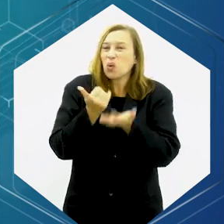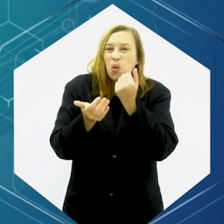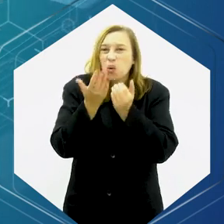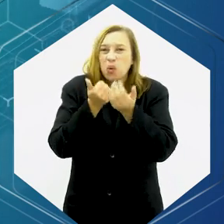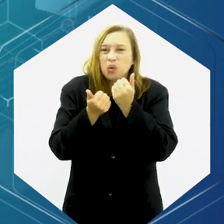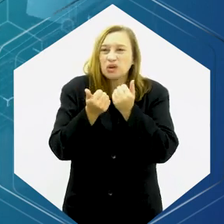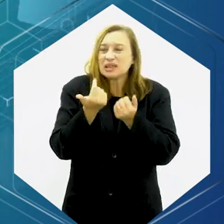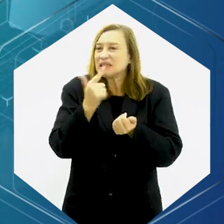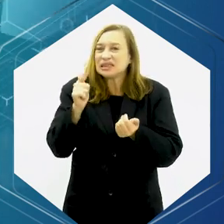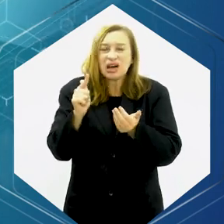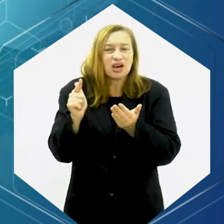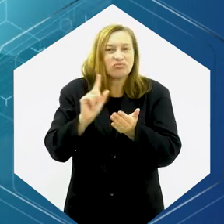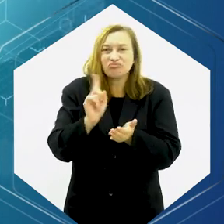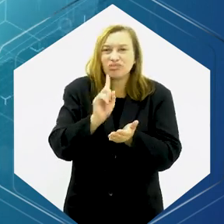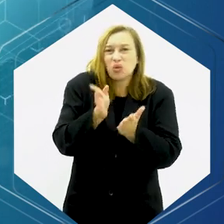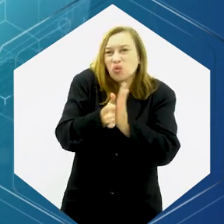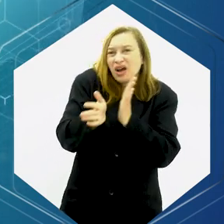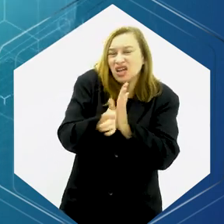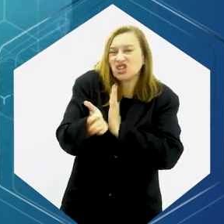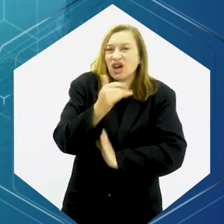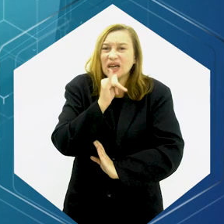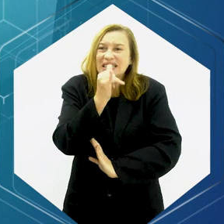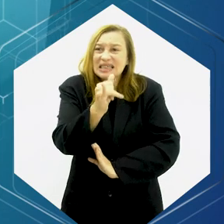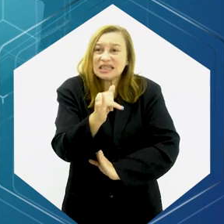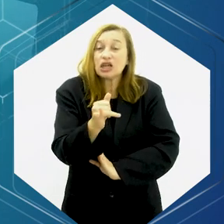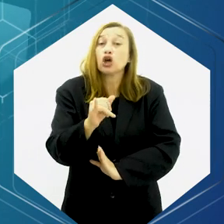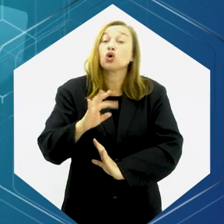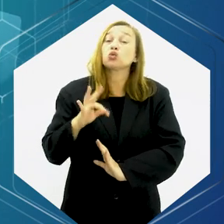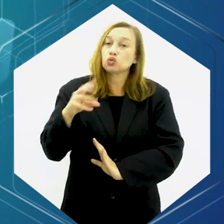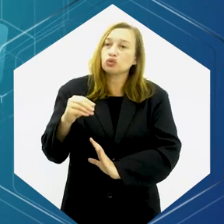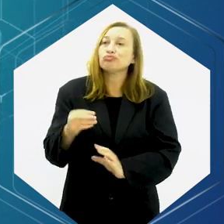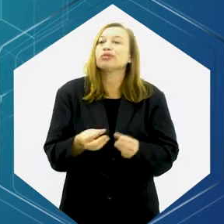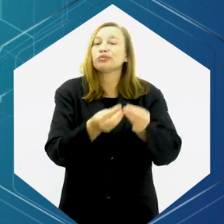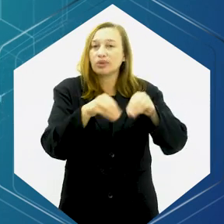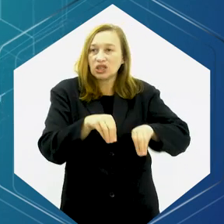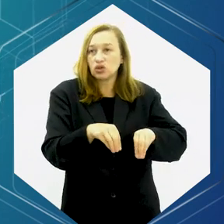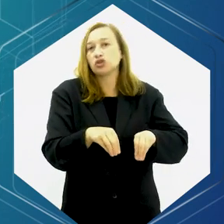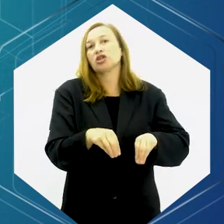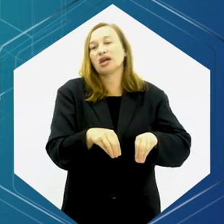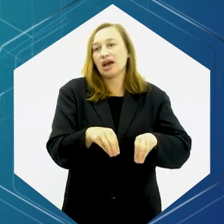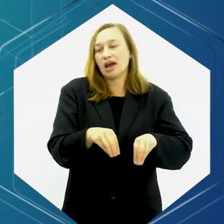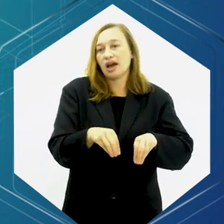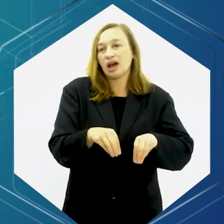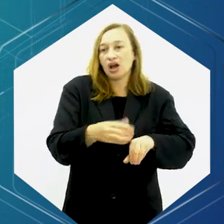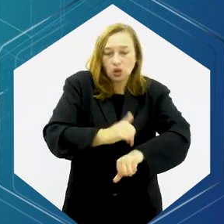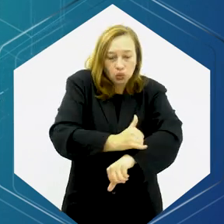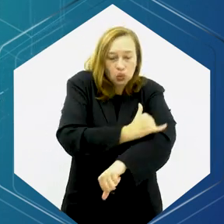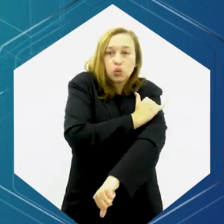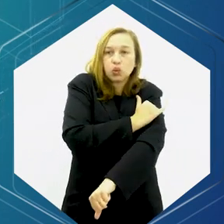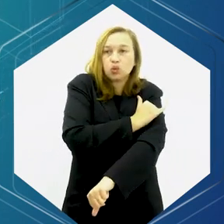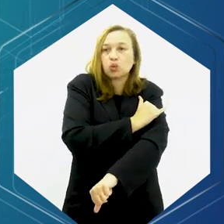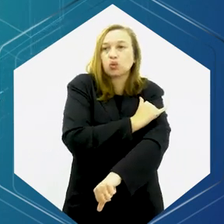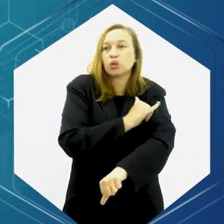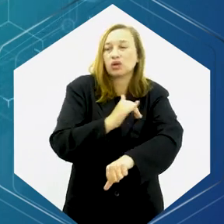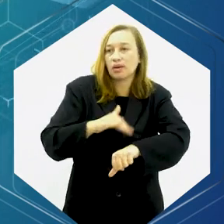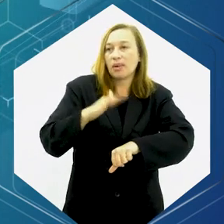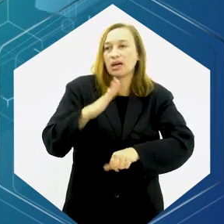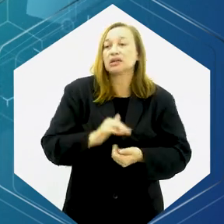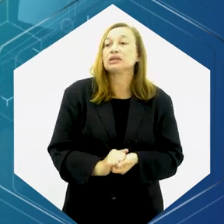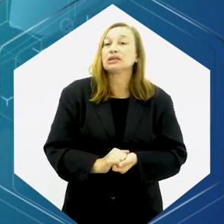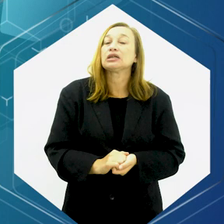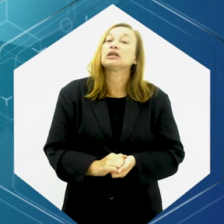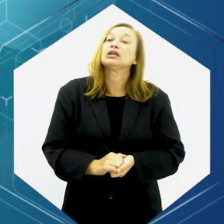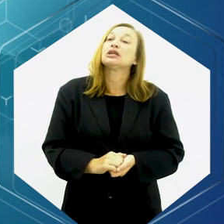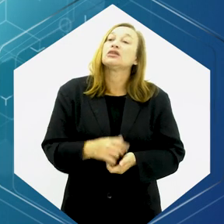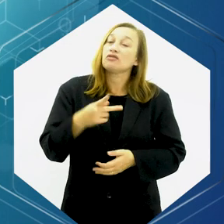eh um não gasto energético né tudo isso aí pode sim afetar eh o aumento da prevalência da obesidade E